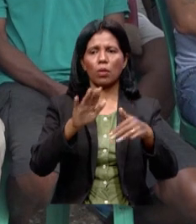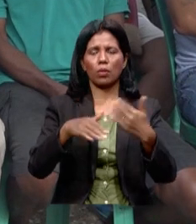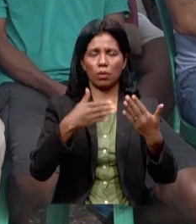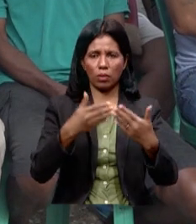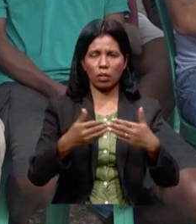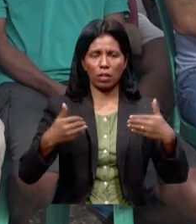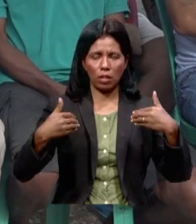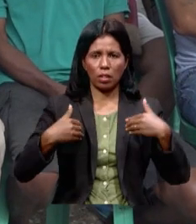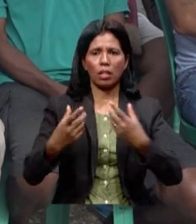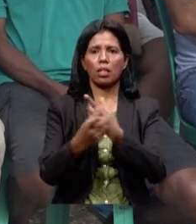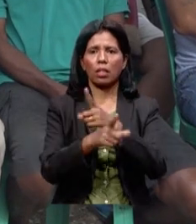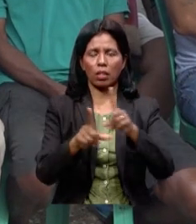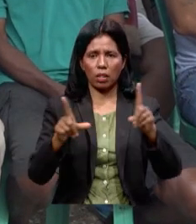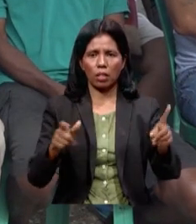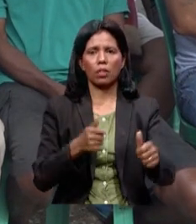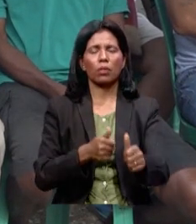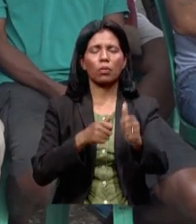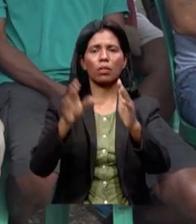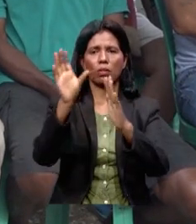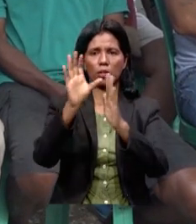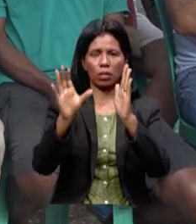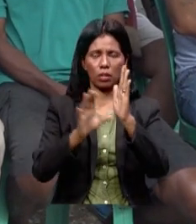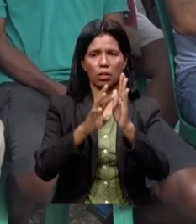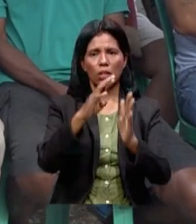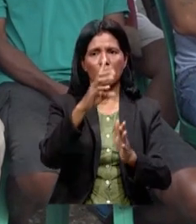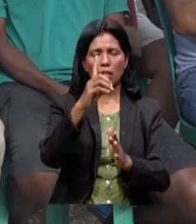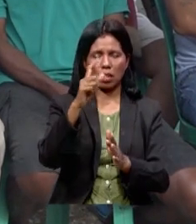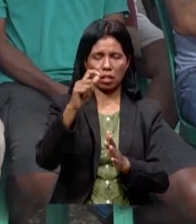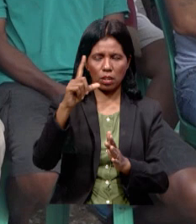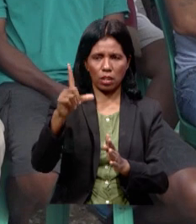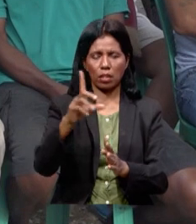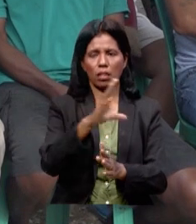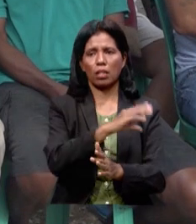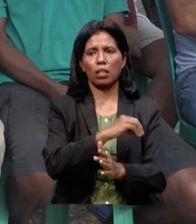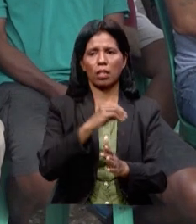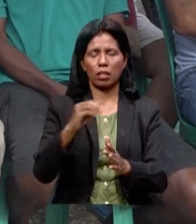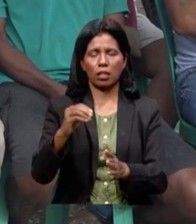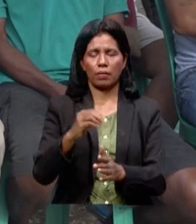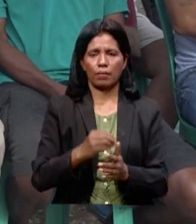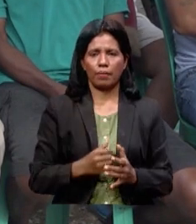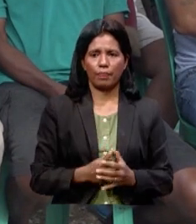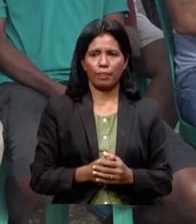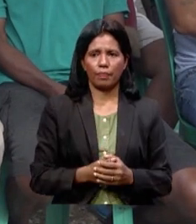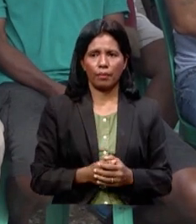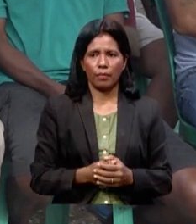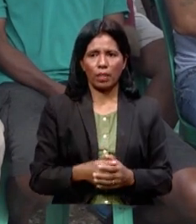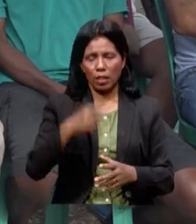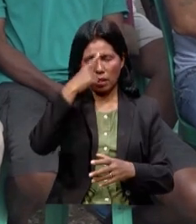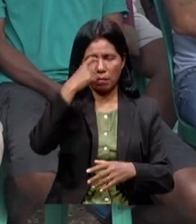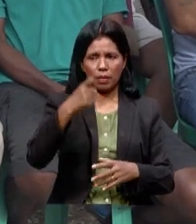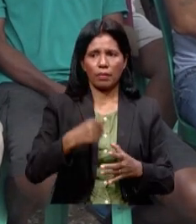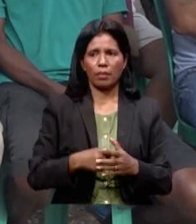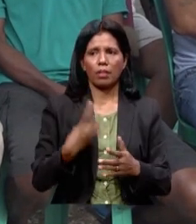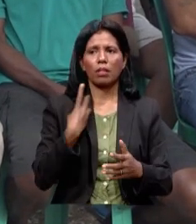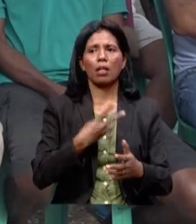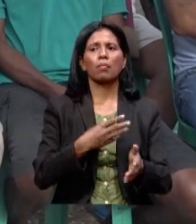nia liberdadi tuir konstitusaun Republika Demokratika Timor Leste KRDTL. Tamba ne, ami